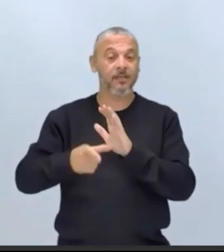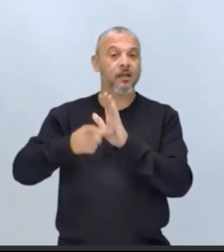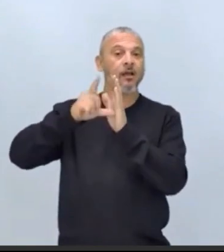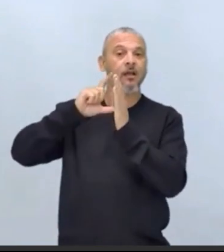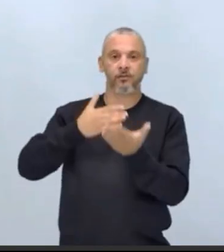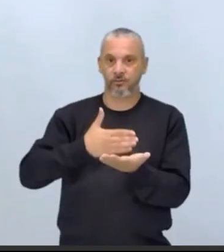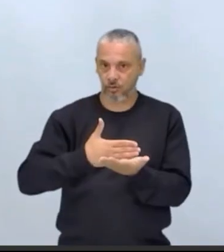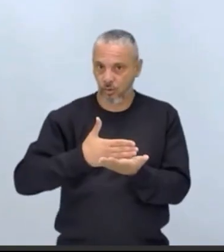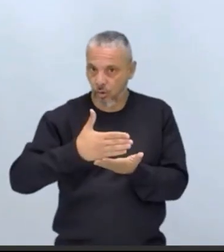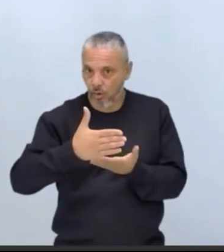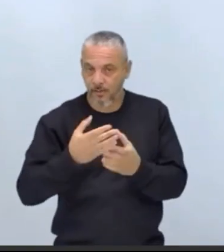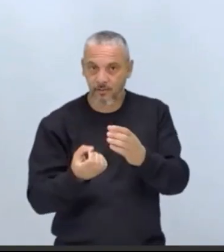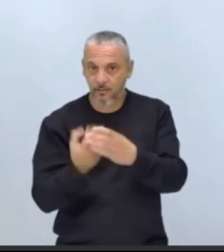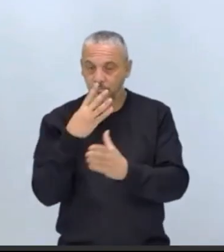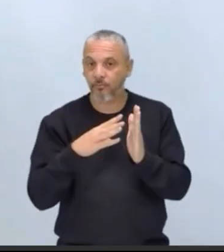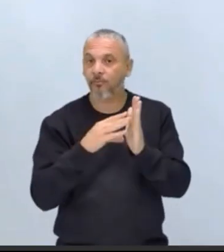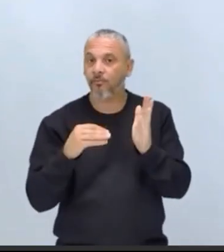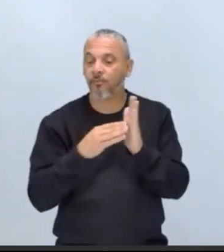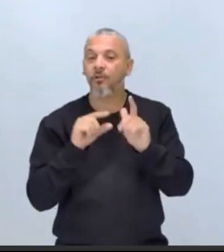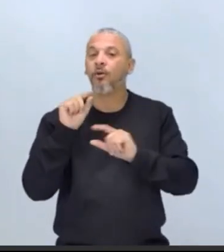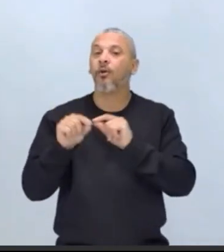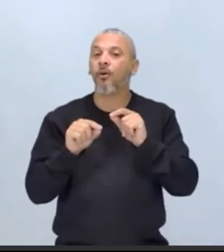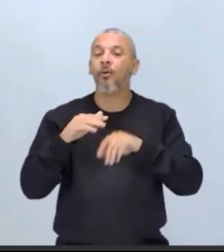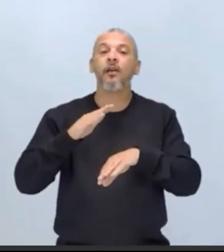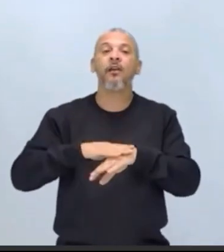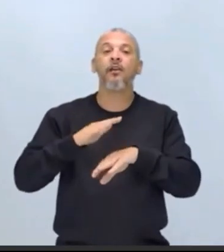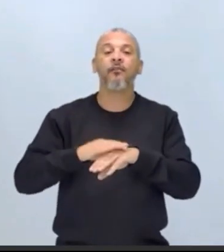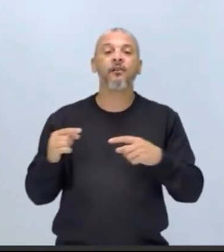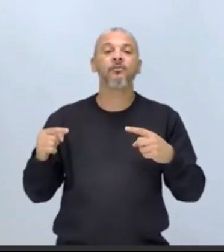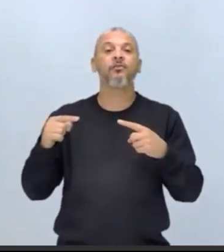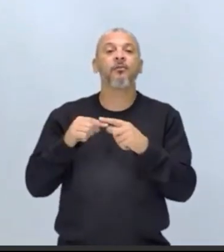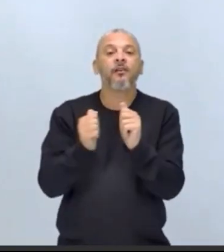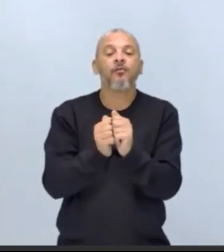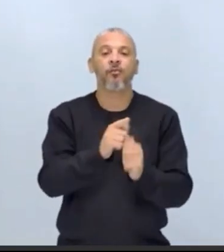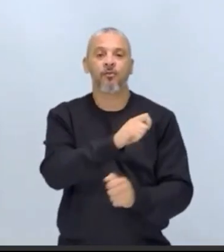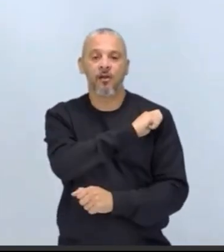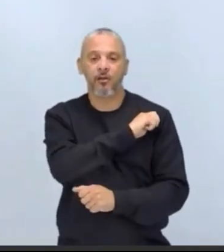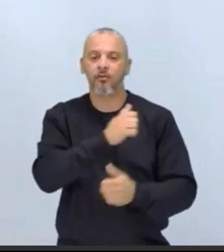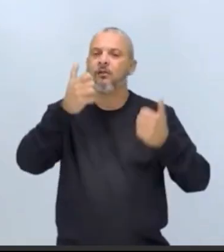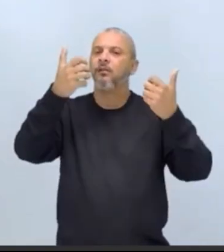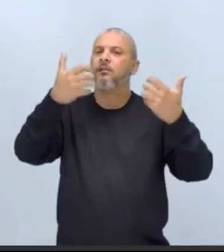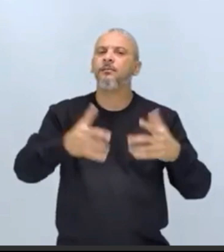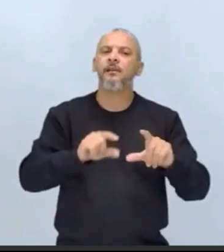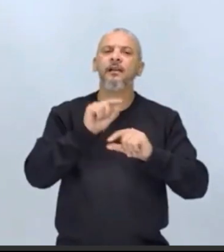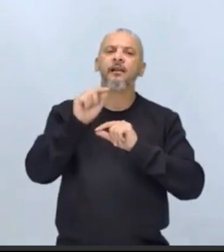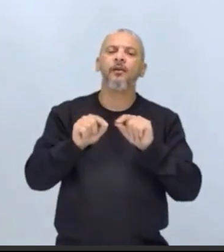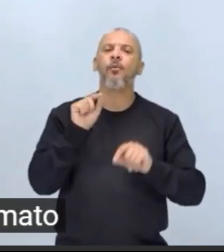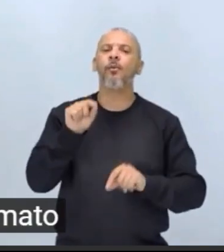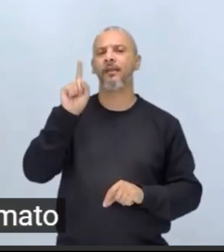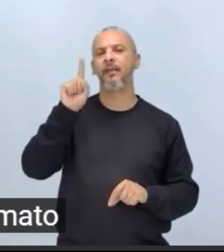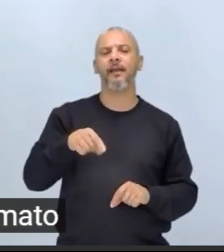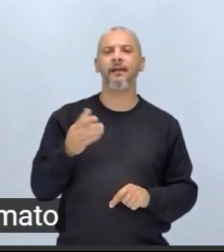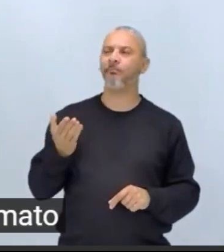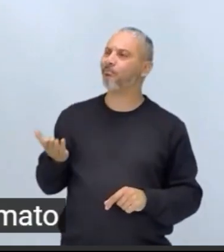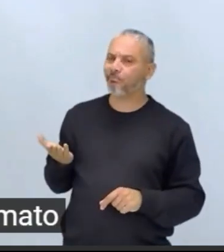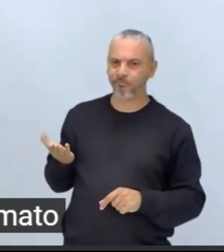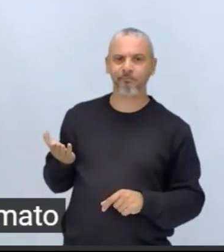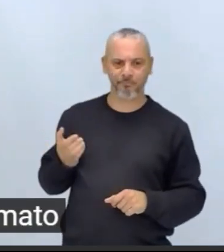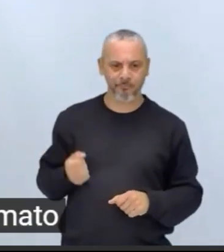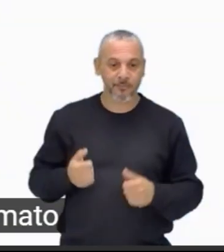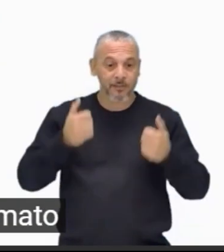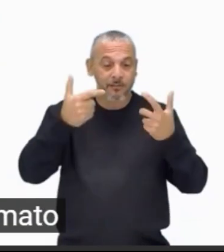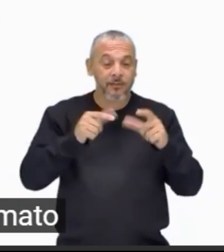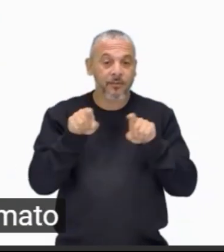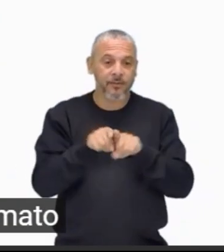antes de começar a parte da prototipagem em si, o que nós vamos trabalhar com esses alunos? Nós vamos falar um pouquinho sobre a parte do que é o autômato. E aí